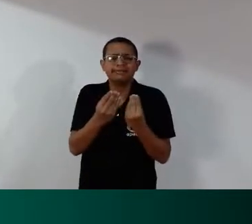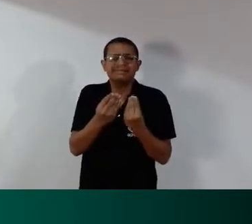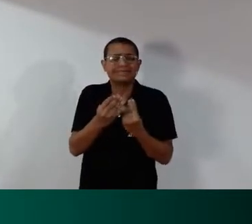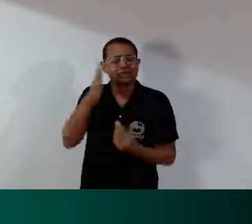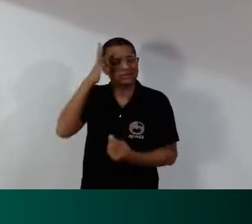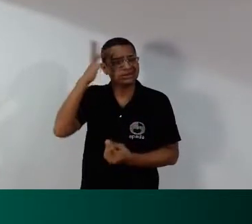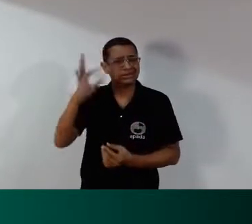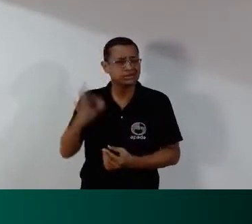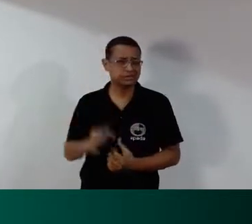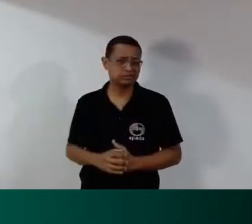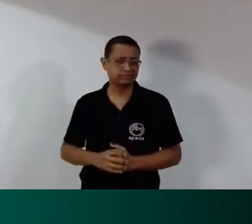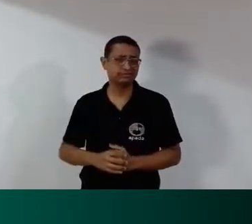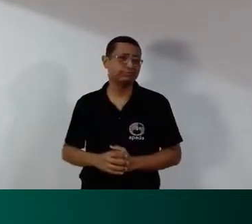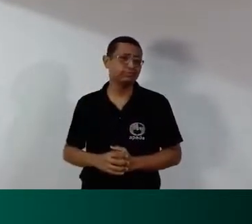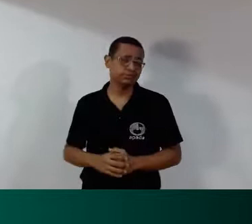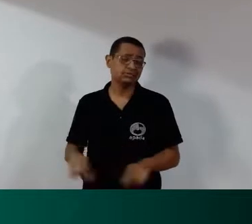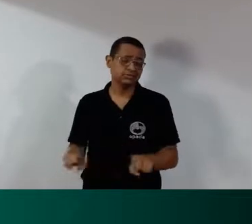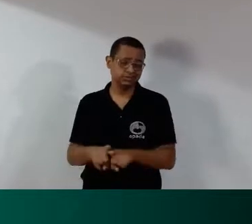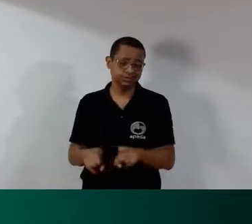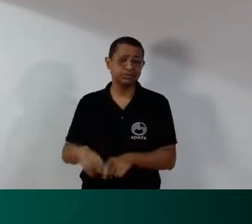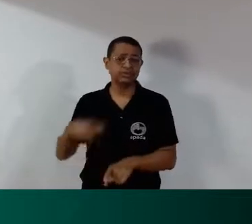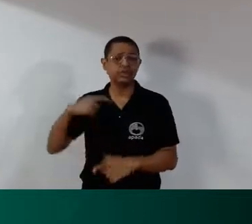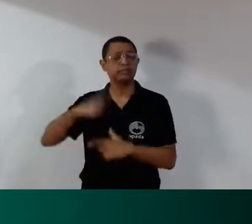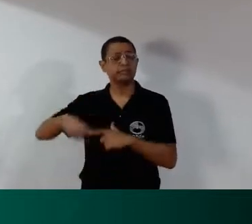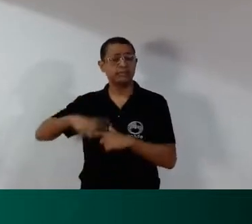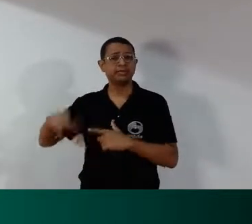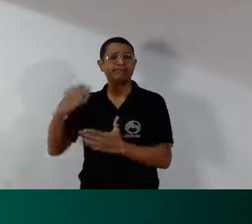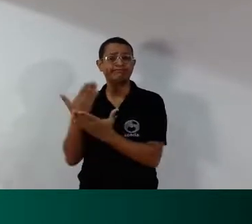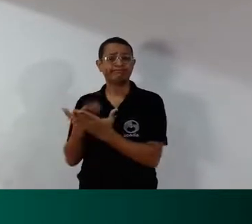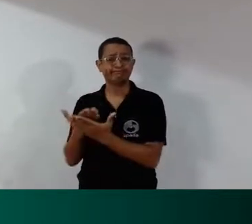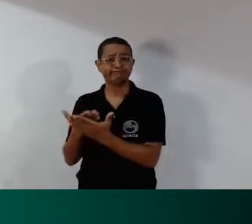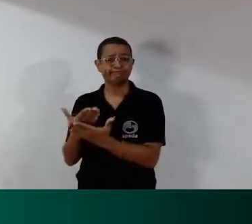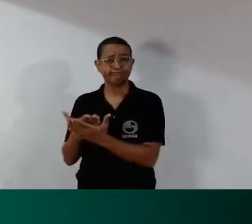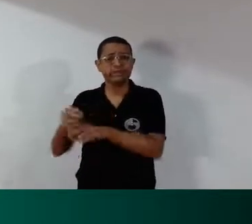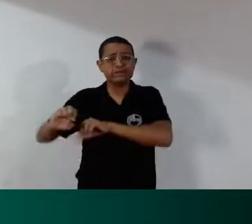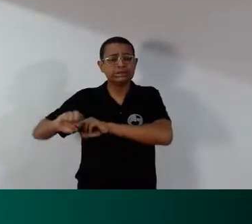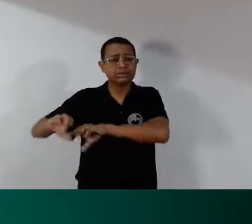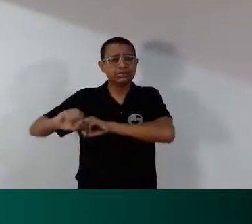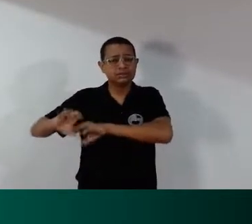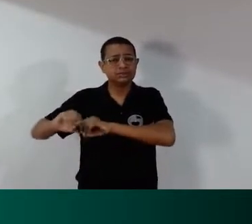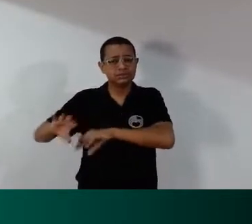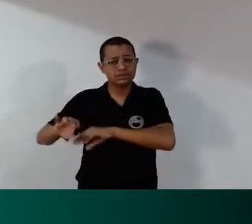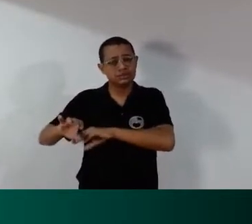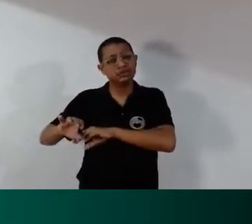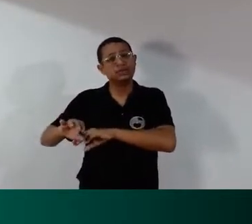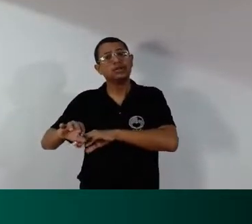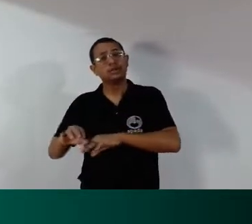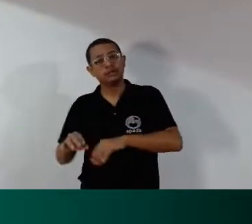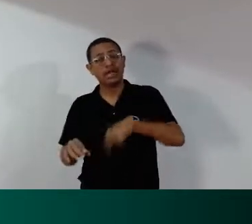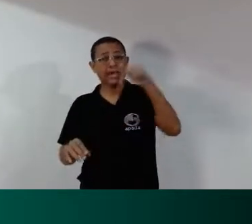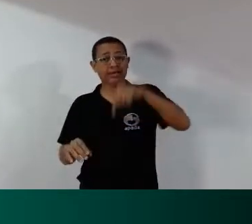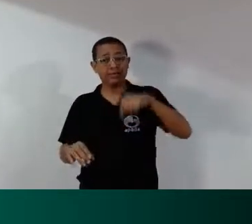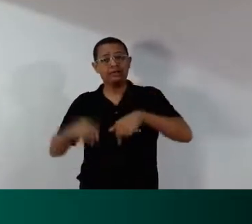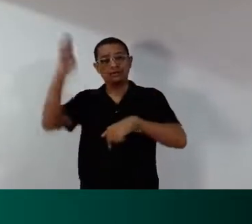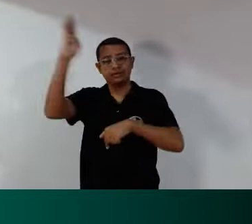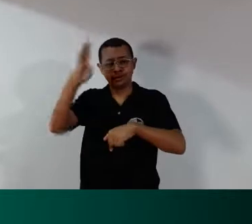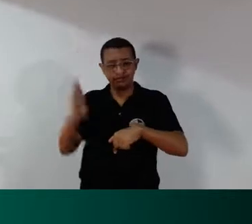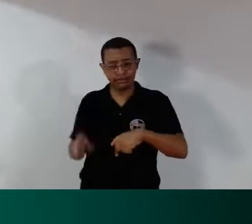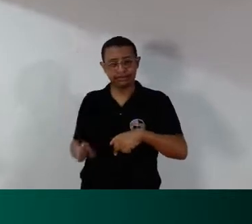problema dele Educacional também que a gente a educação ela no nosso país de modo geral